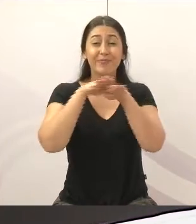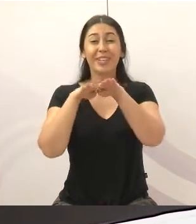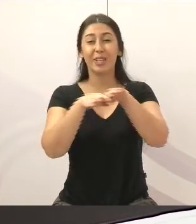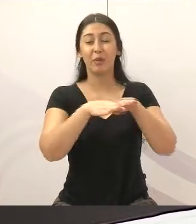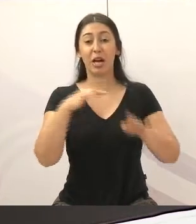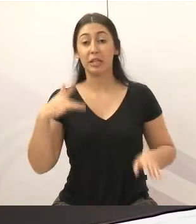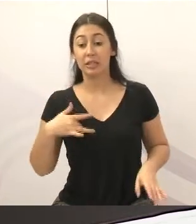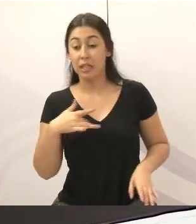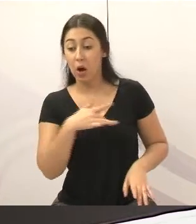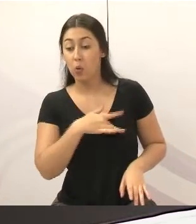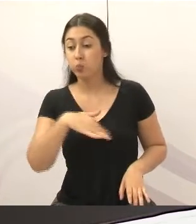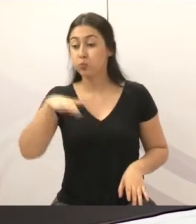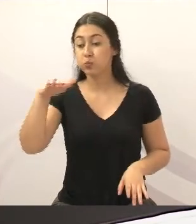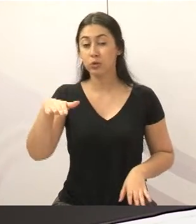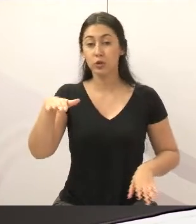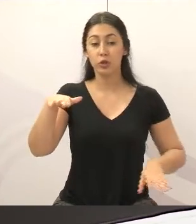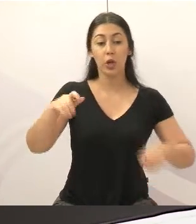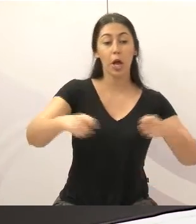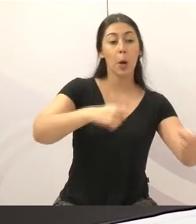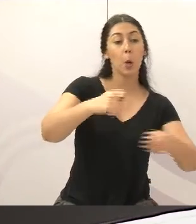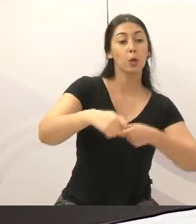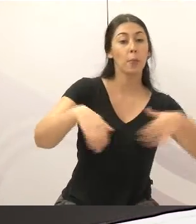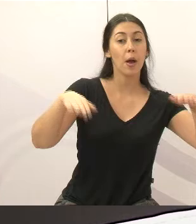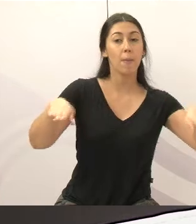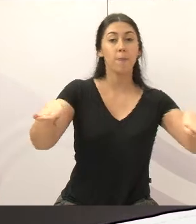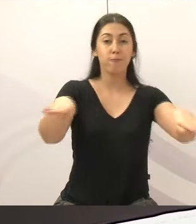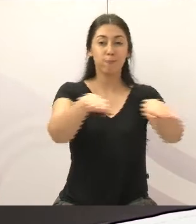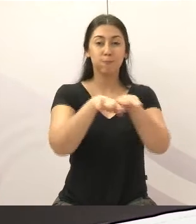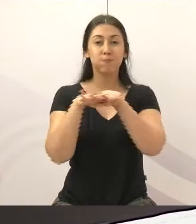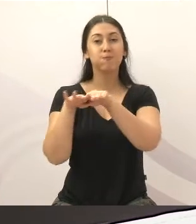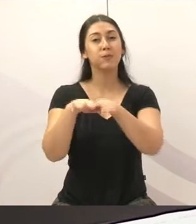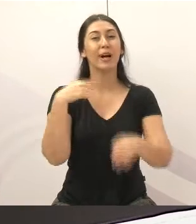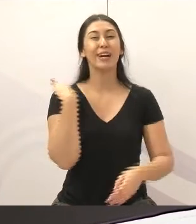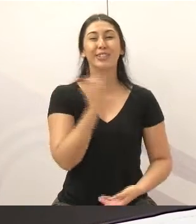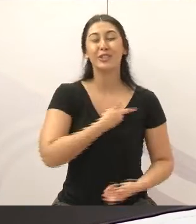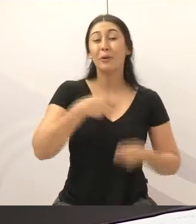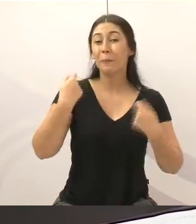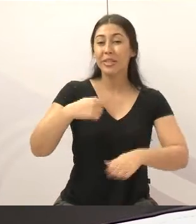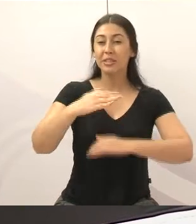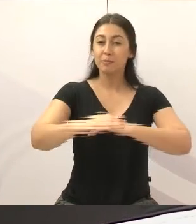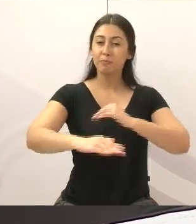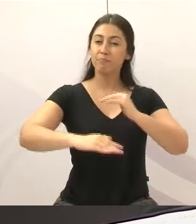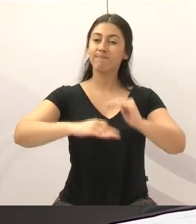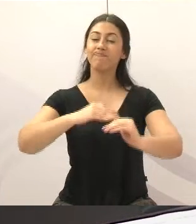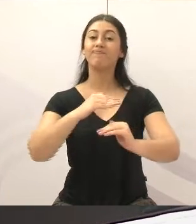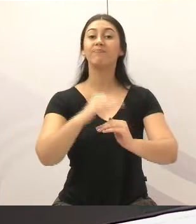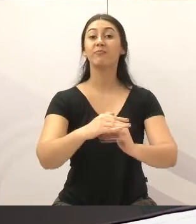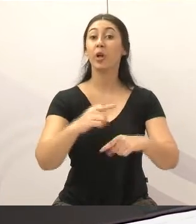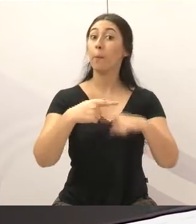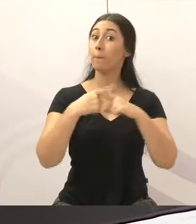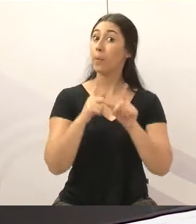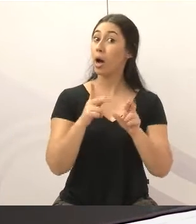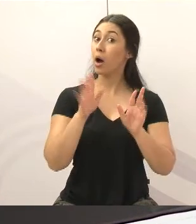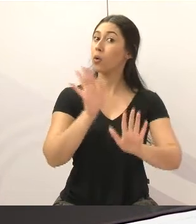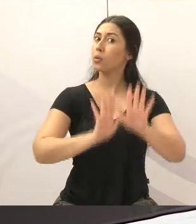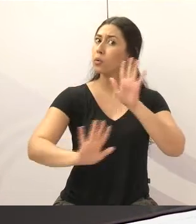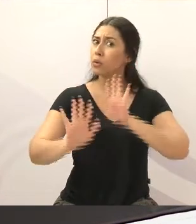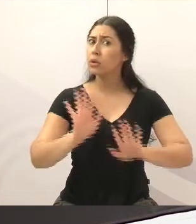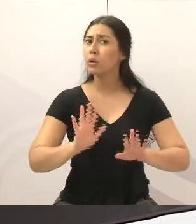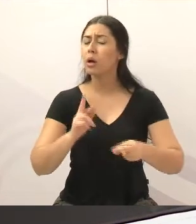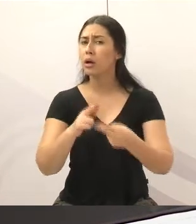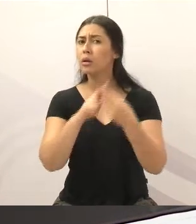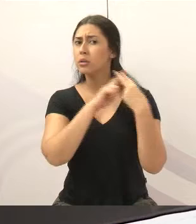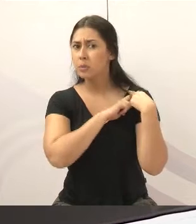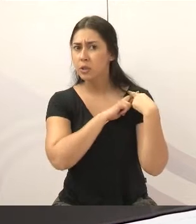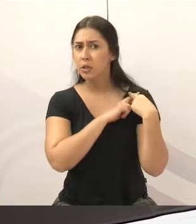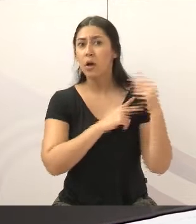economia. O isolamento foi importante, precisamos dar um passo adiante. Mas um passo, Patrícia, com responsabilidade. E